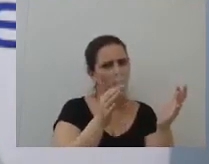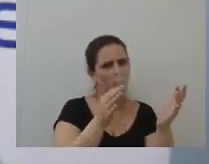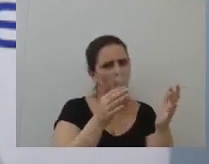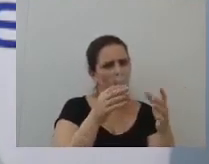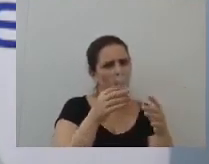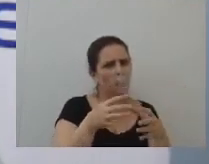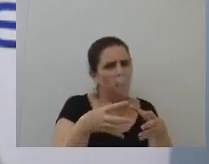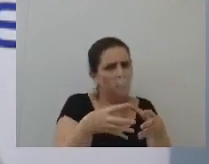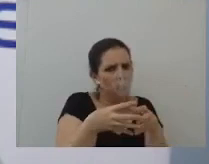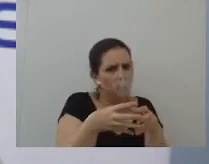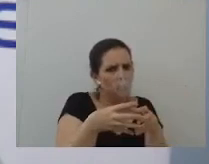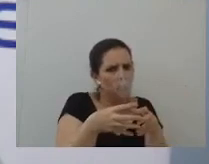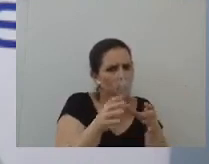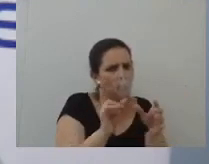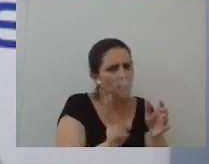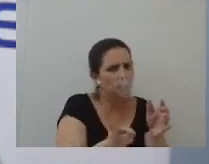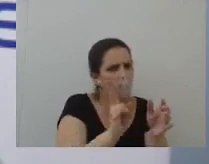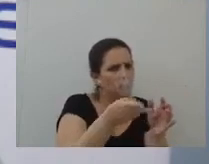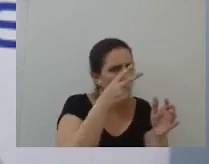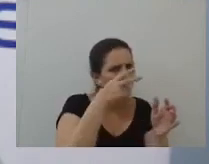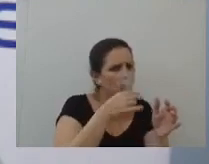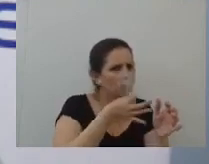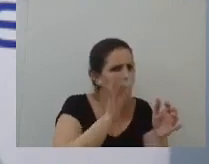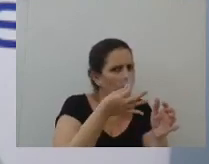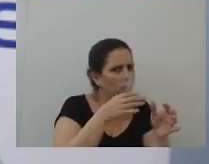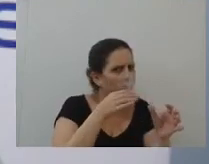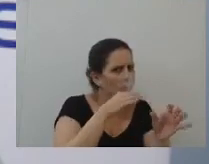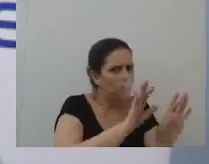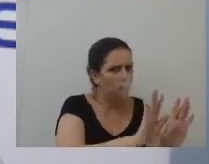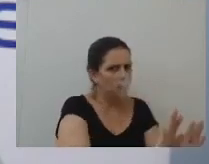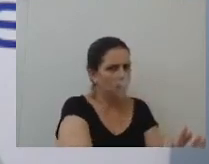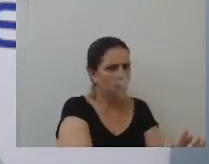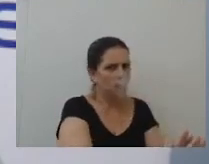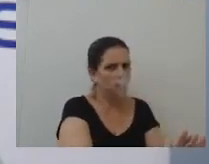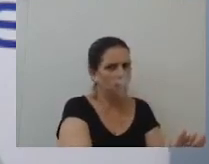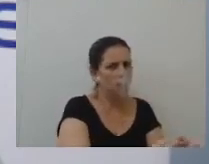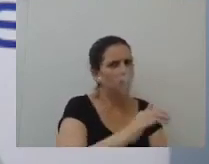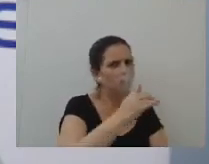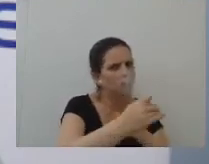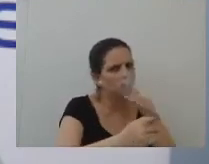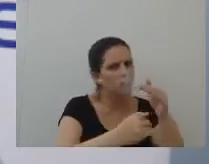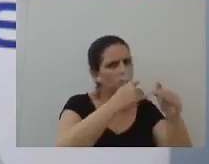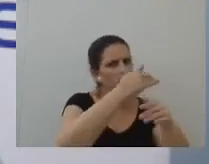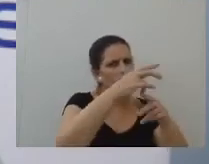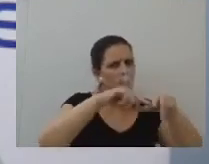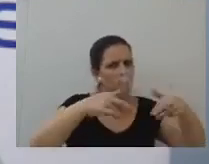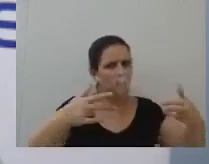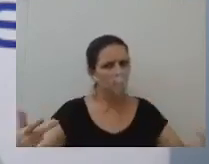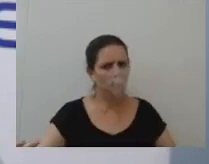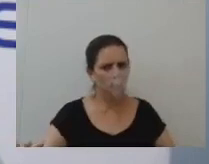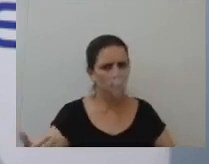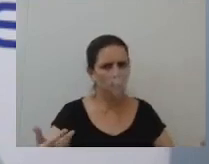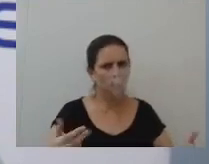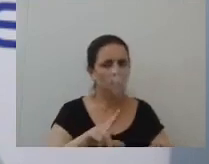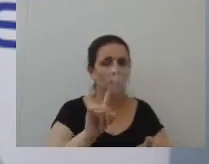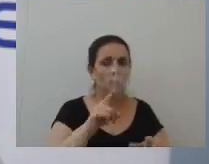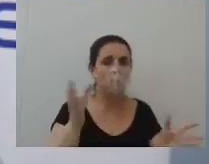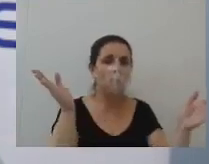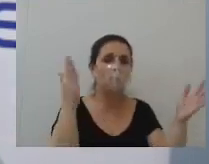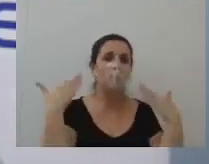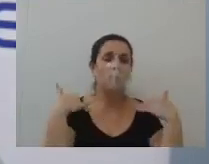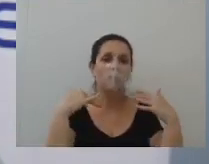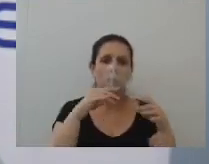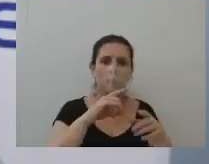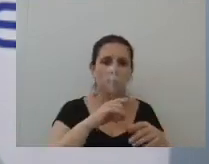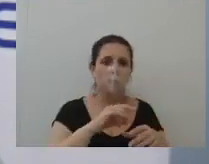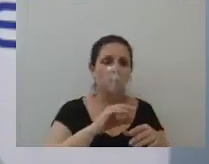que esse fluxo não aconteça. E aí você desenvolve materiais que não permitem fluxo alto. Eu estou com